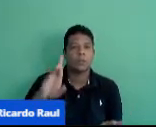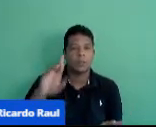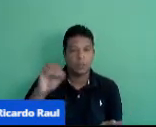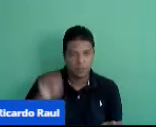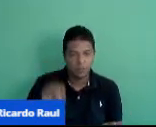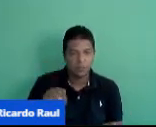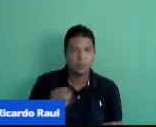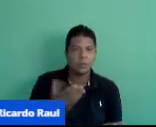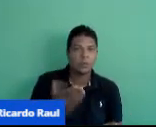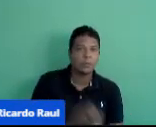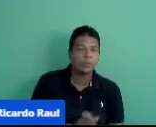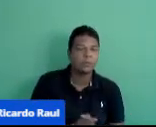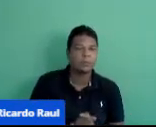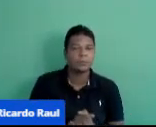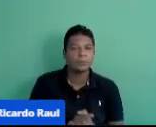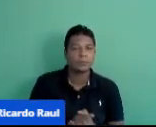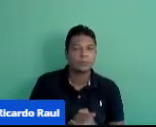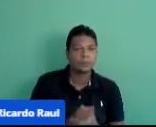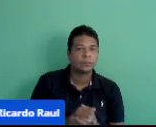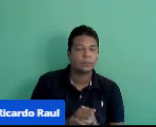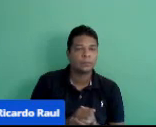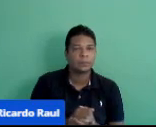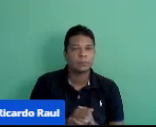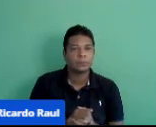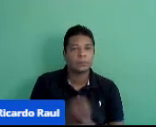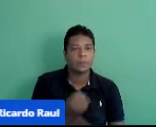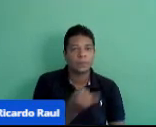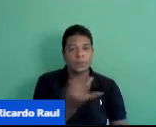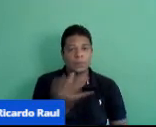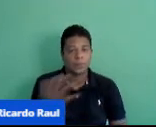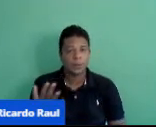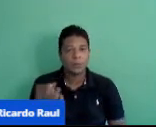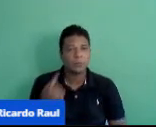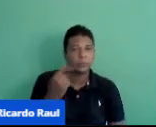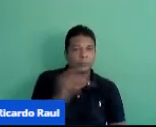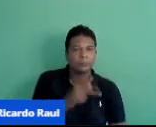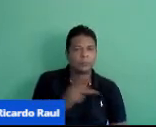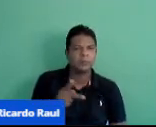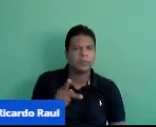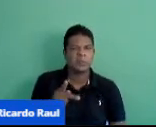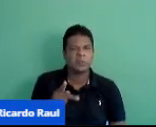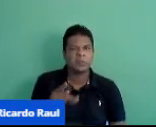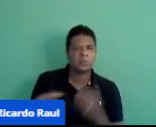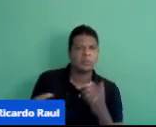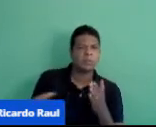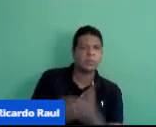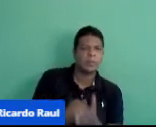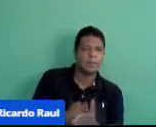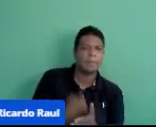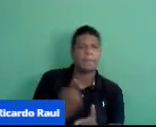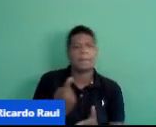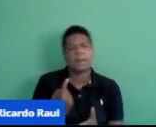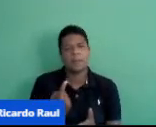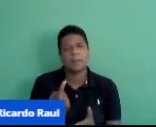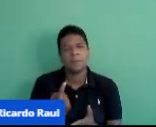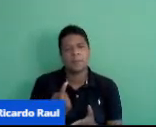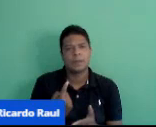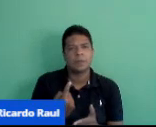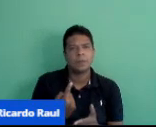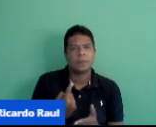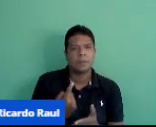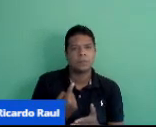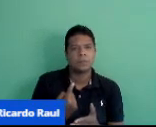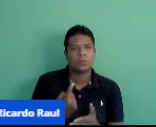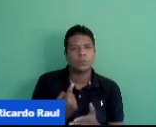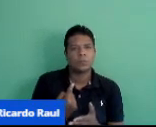de regularidade, já envolvendo números inteiros. E aí, o professor ainda perguntou para nós, e as operações de multiplicação? Aí,